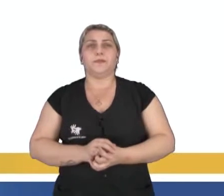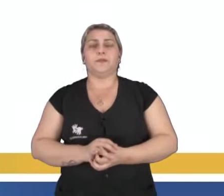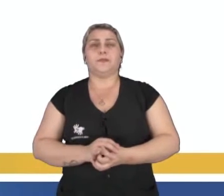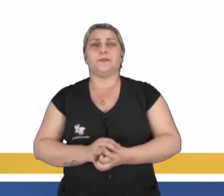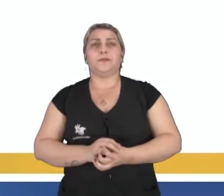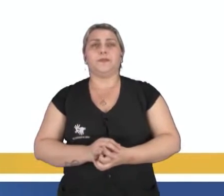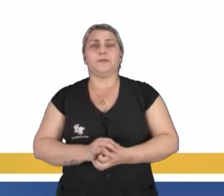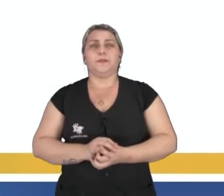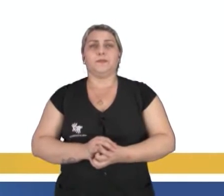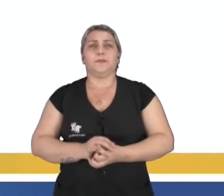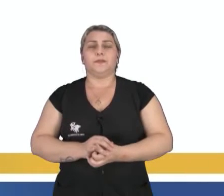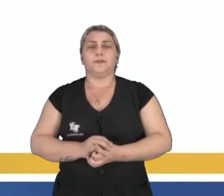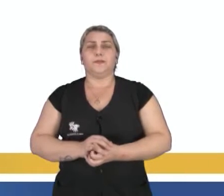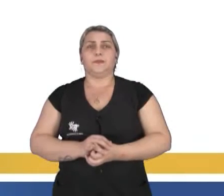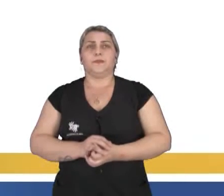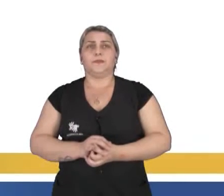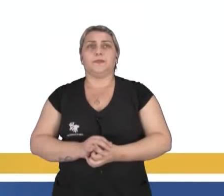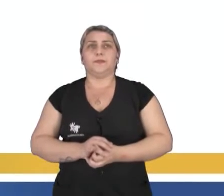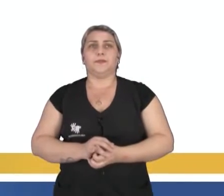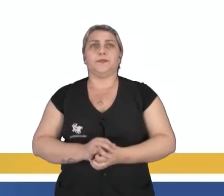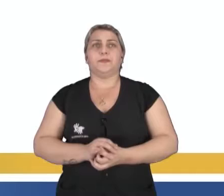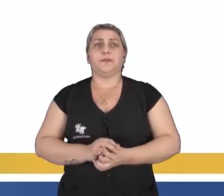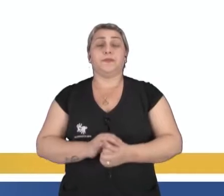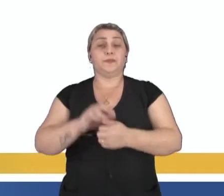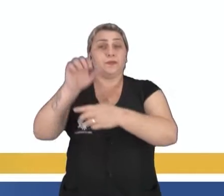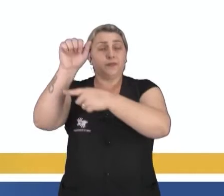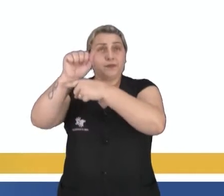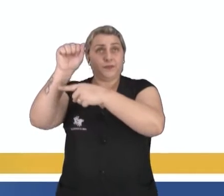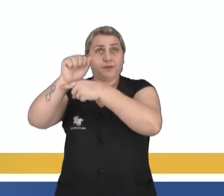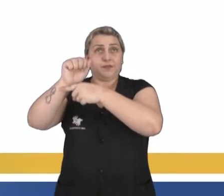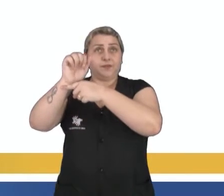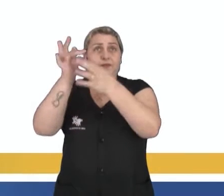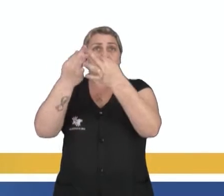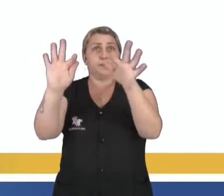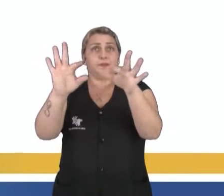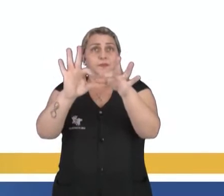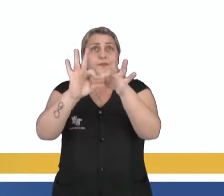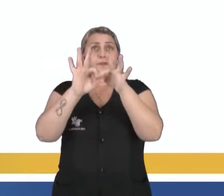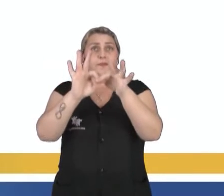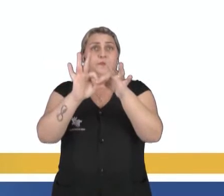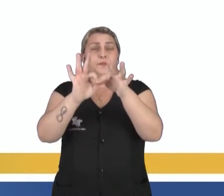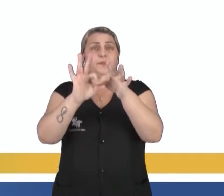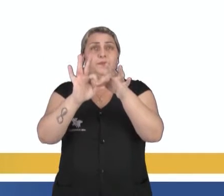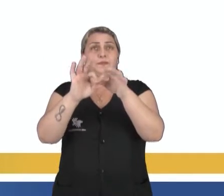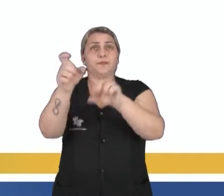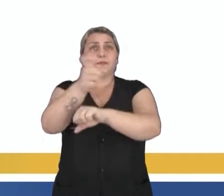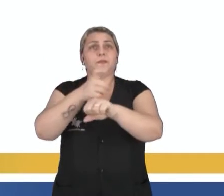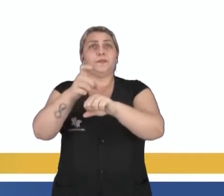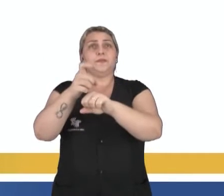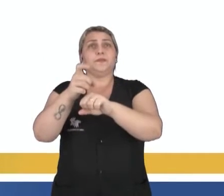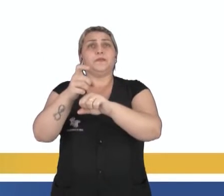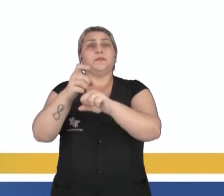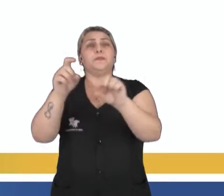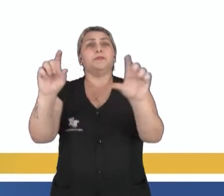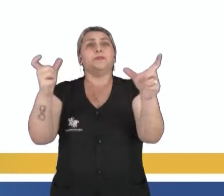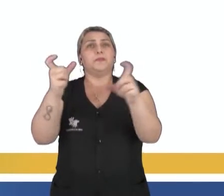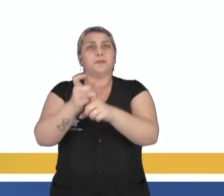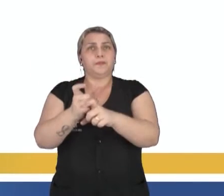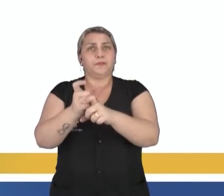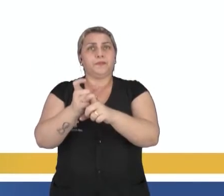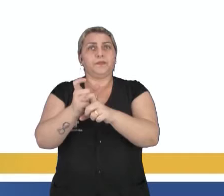E aí vamos verificar eles vão atuar como orações subordinadas adjetivas